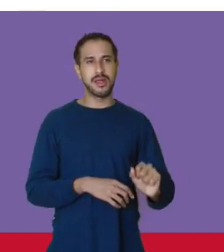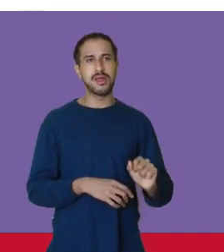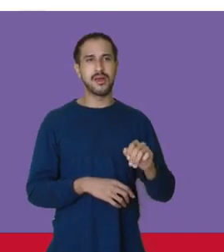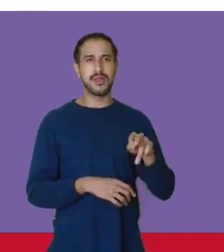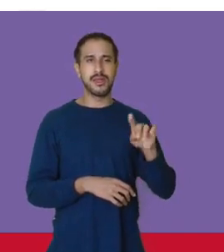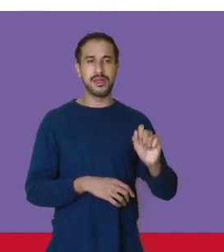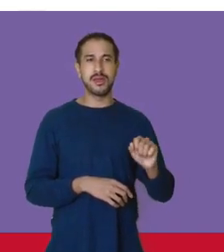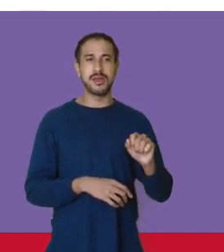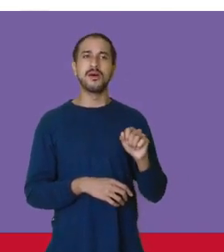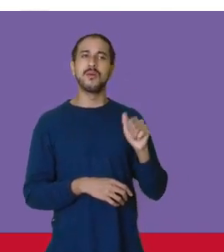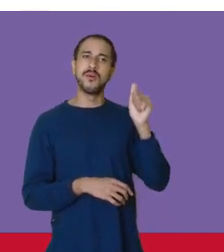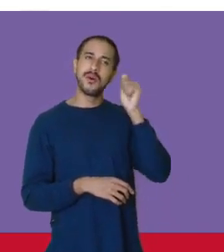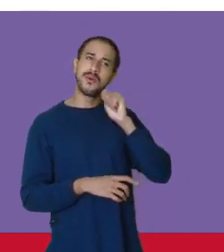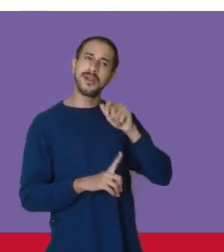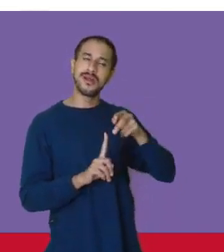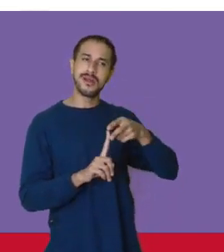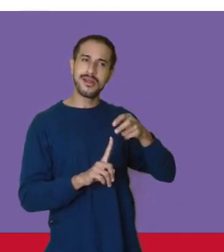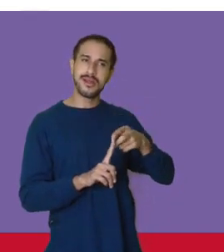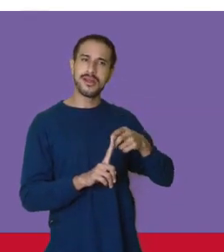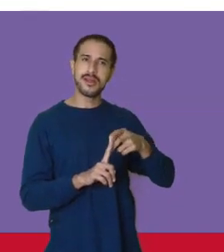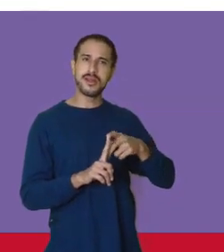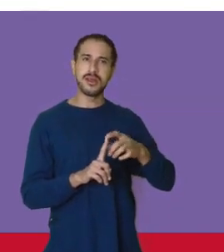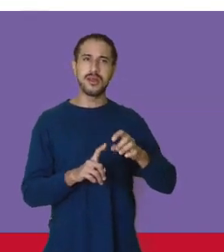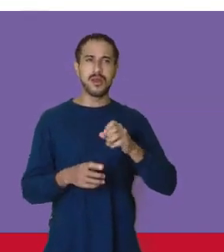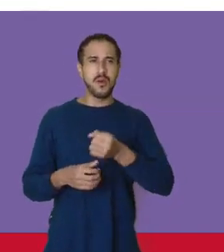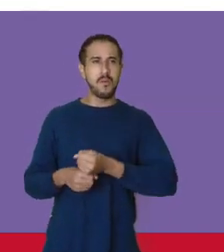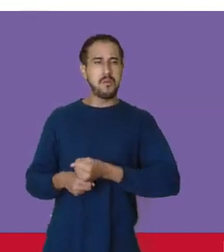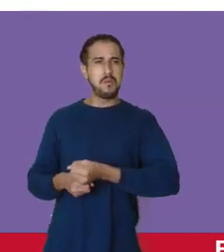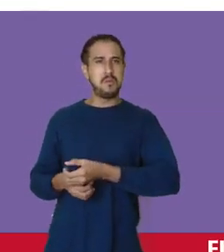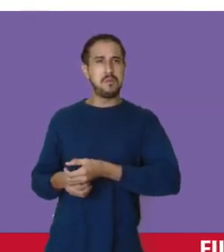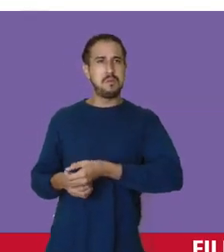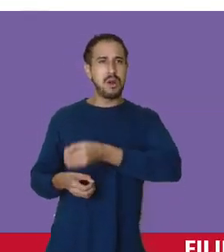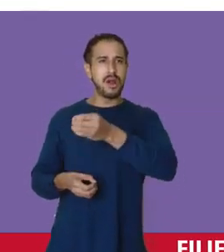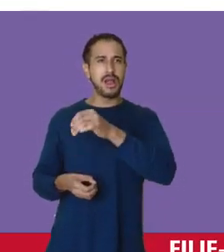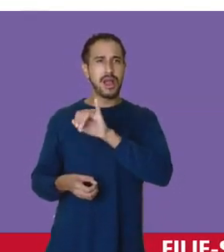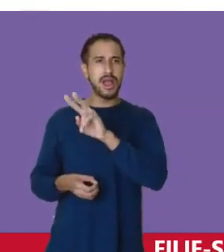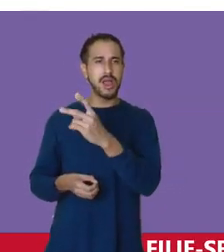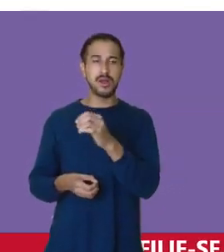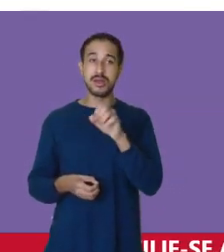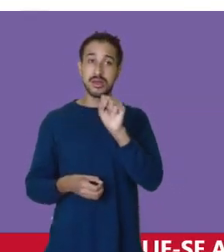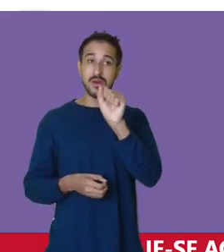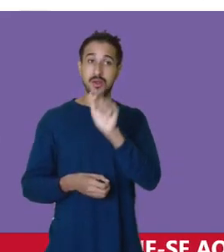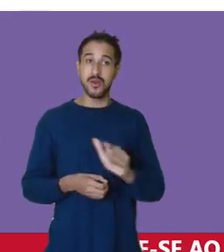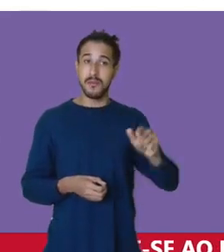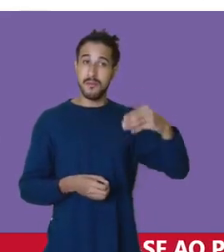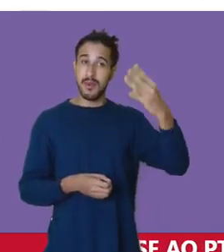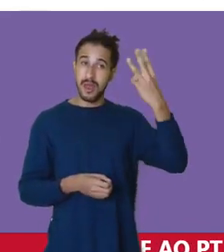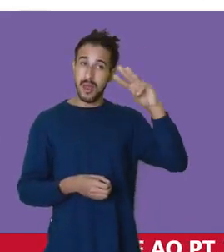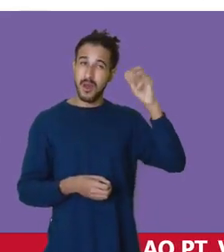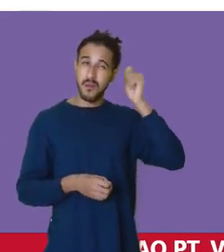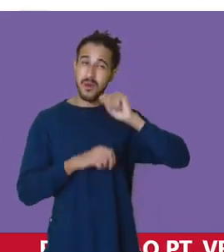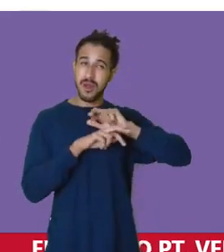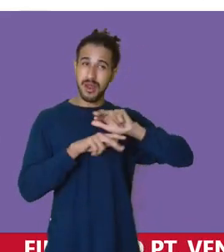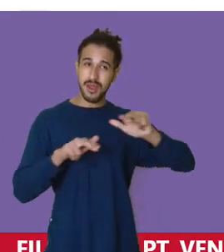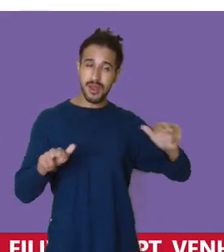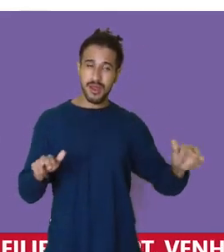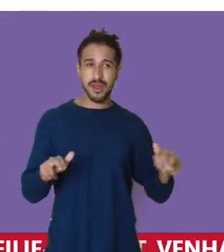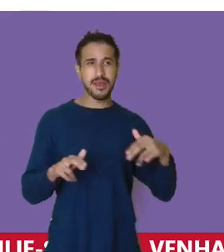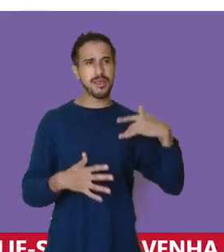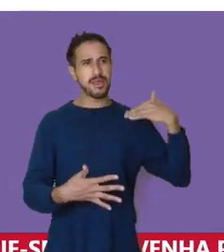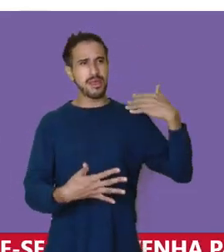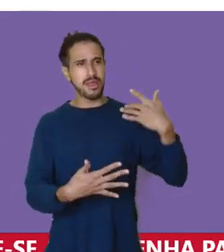Tibira, índio que foi colocado na boca de um canhão em São Luís do Maranhão. Nós somos essas mulheres que ao longo desse